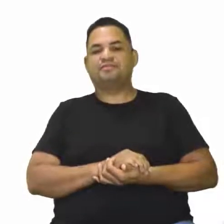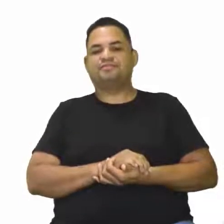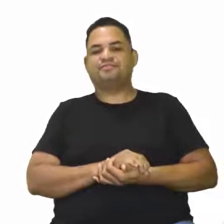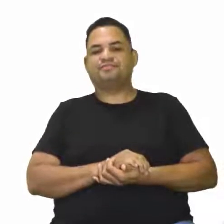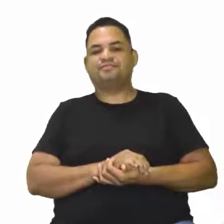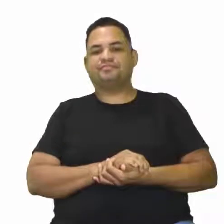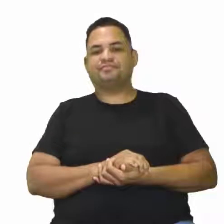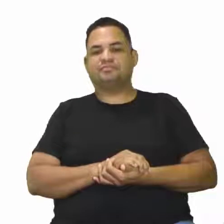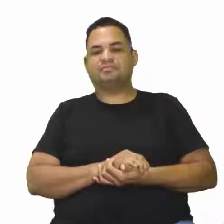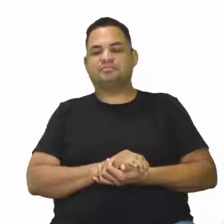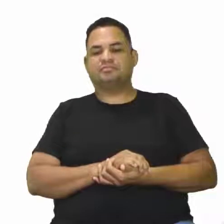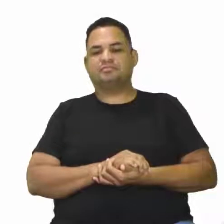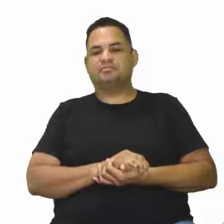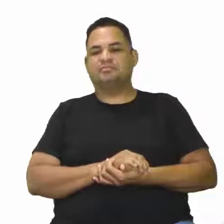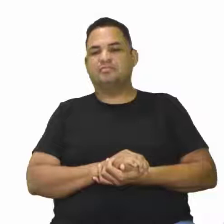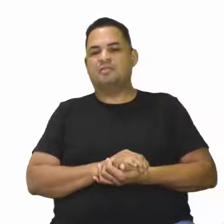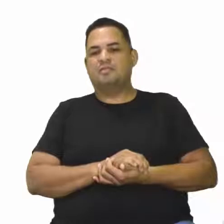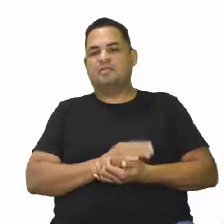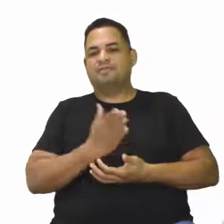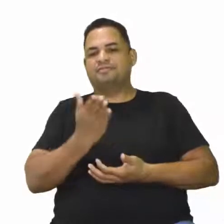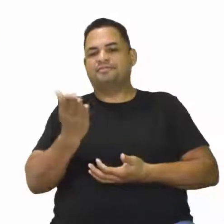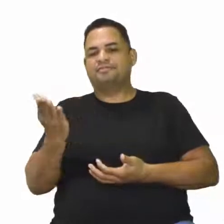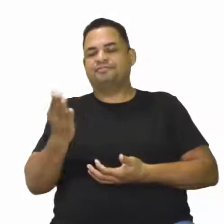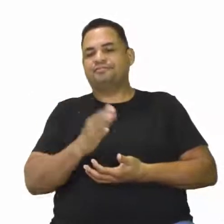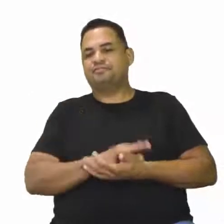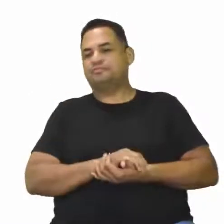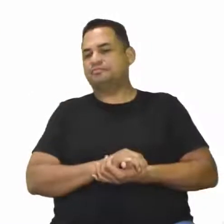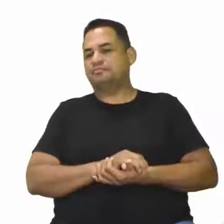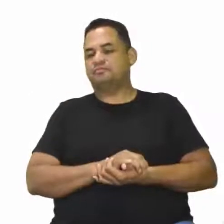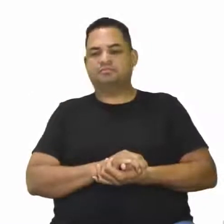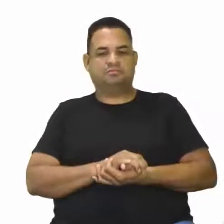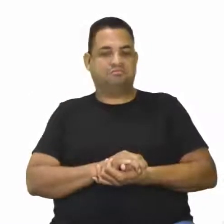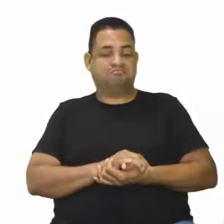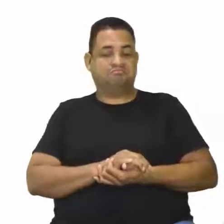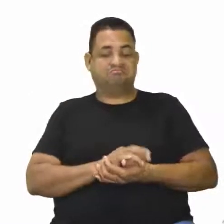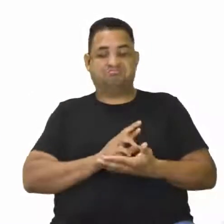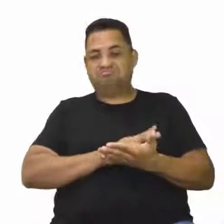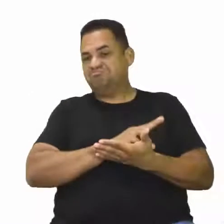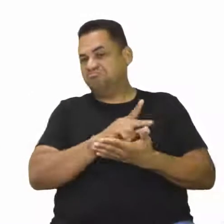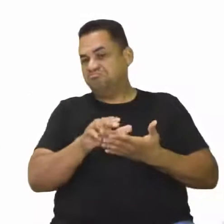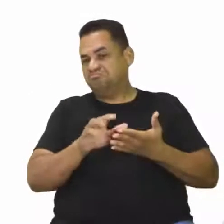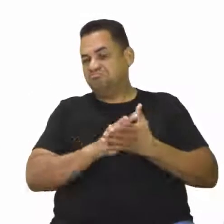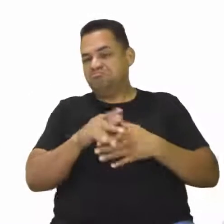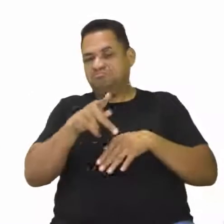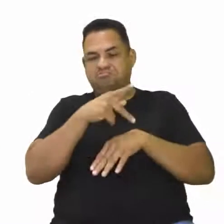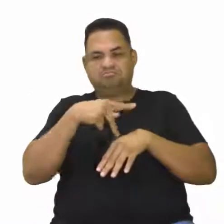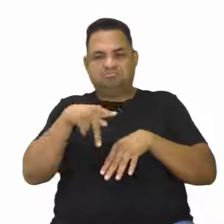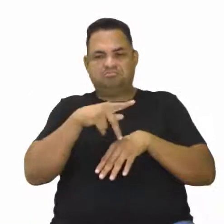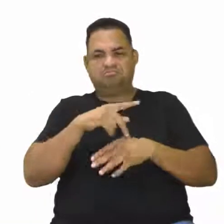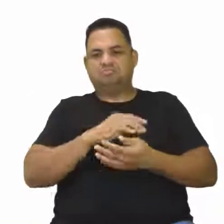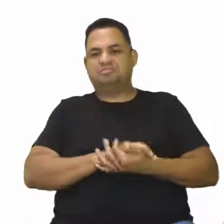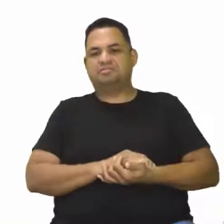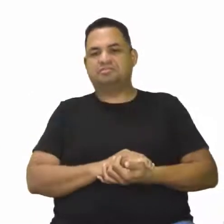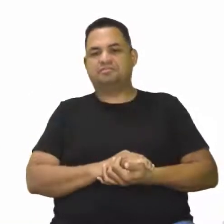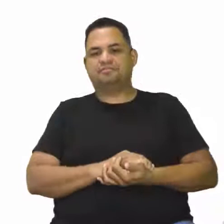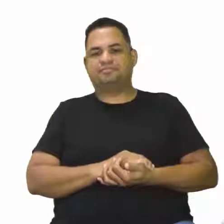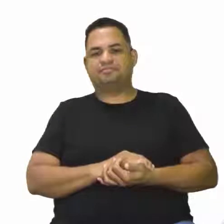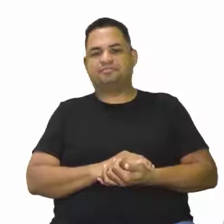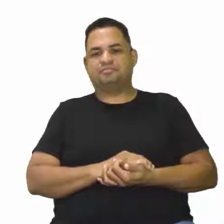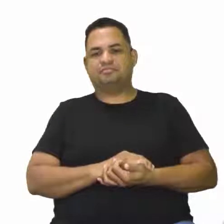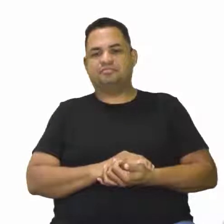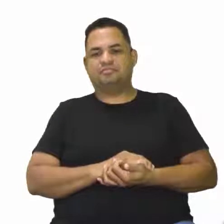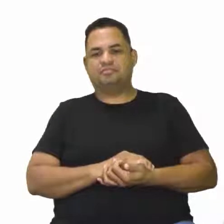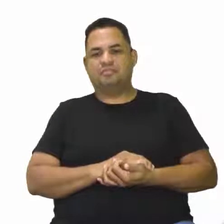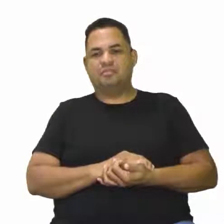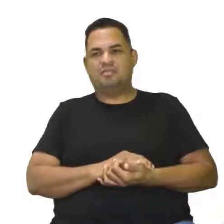los tamales, las pupusas, que as pupusas também estão em vários outros países. Sim, sim.